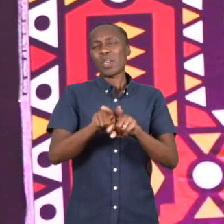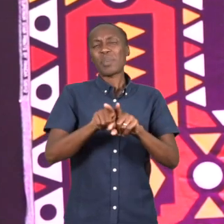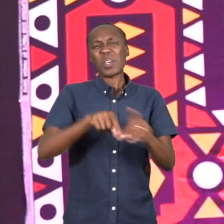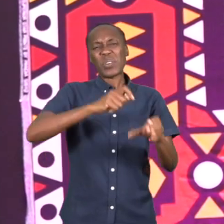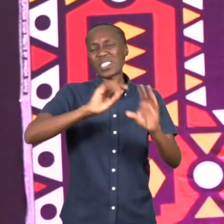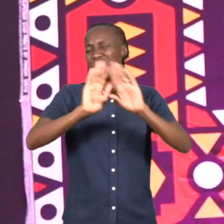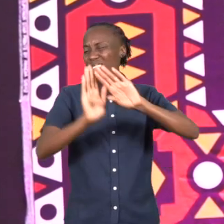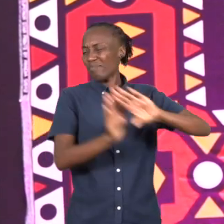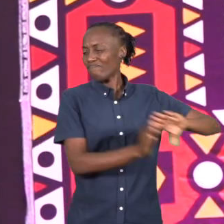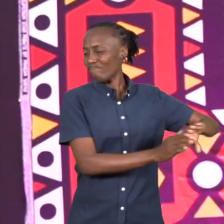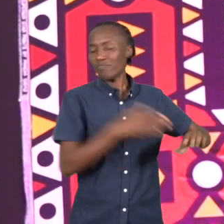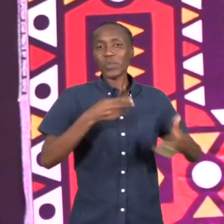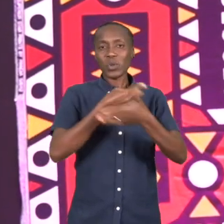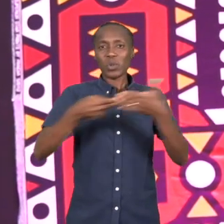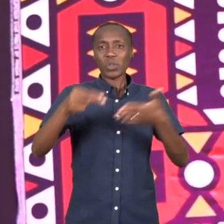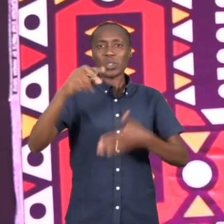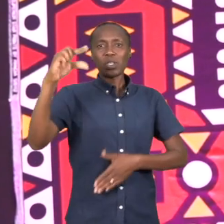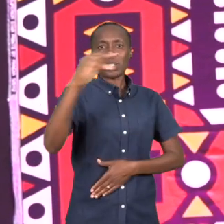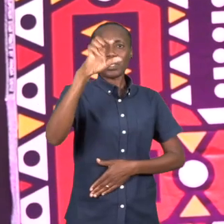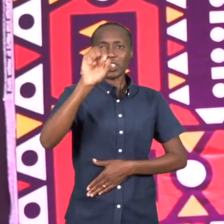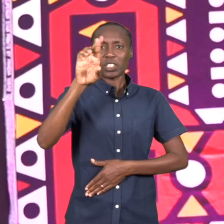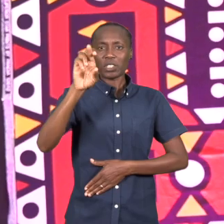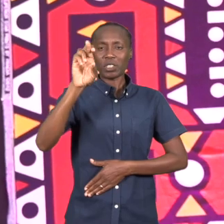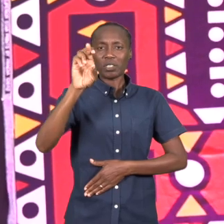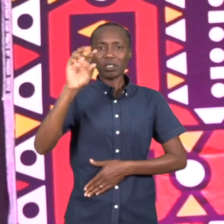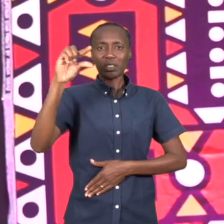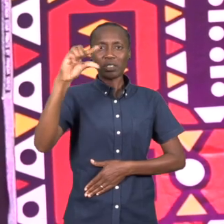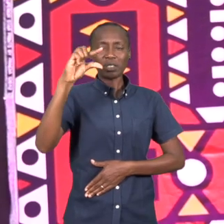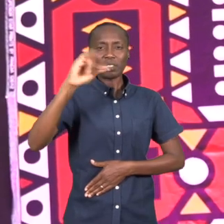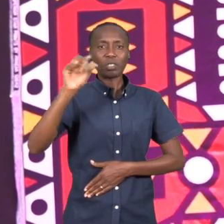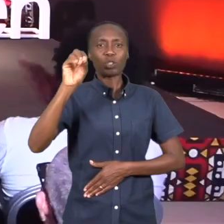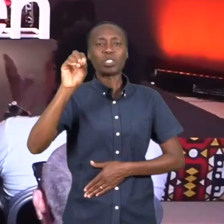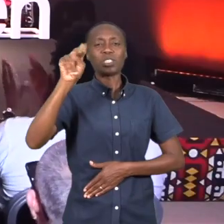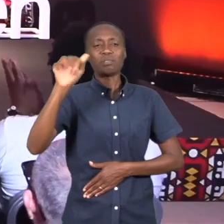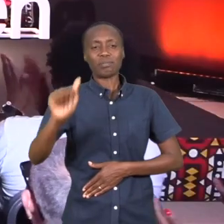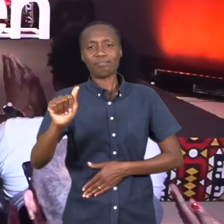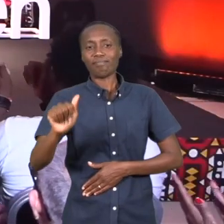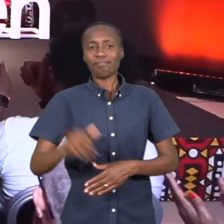Meu nome é Georgina Vitor Panda. Muito obrigada.